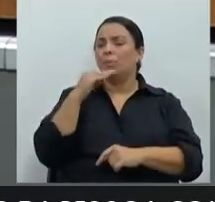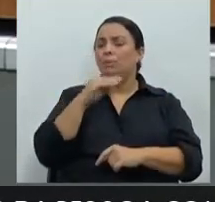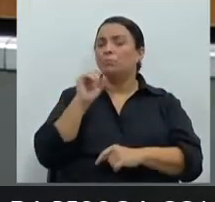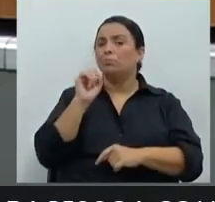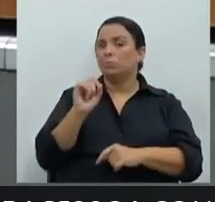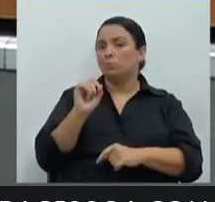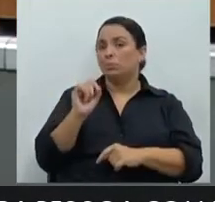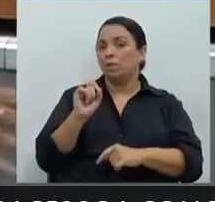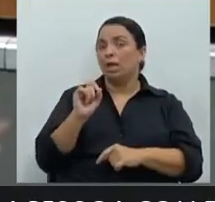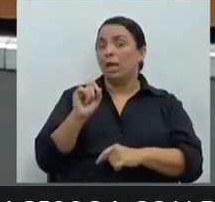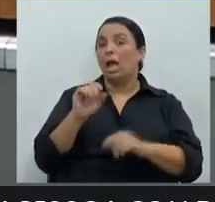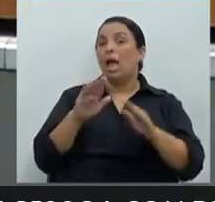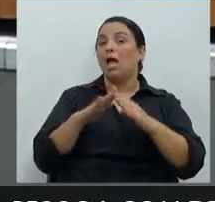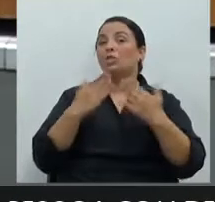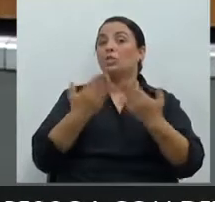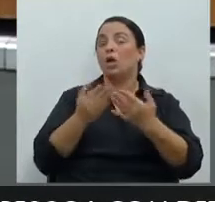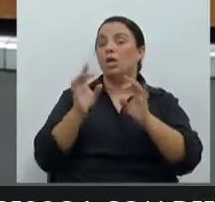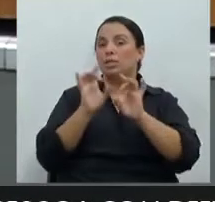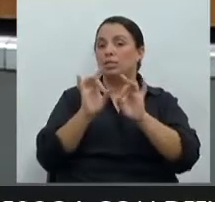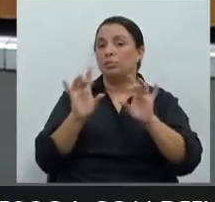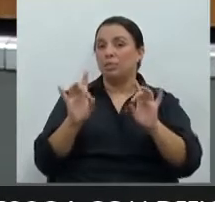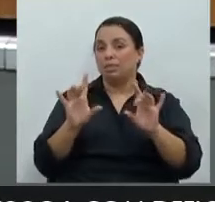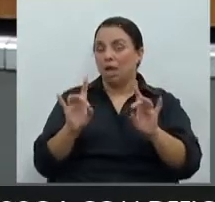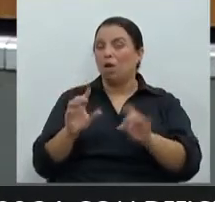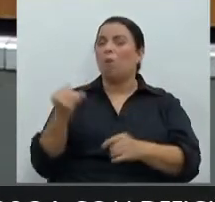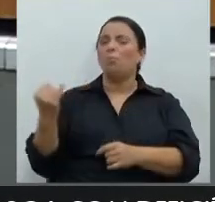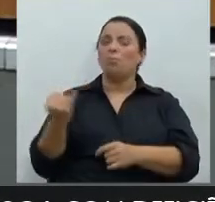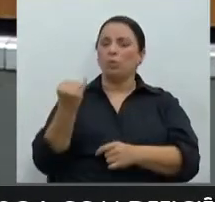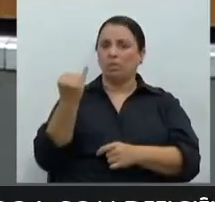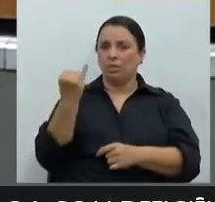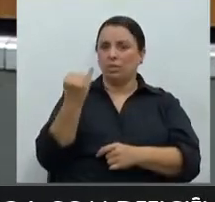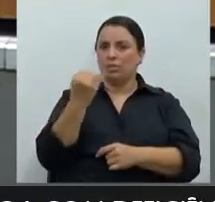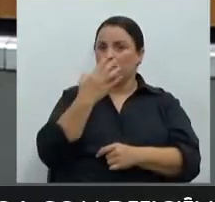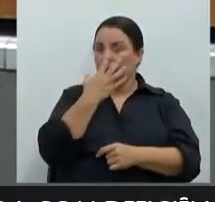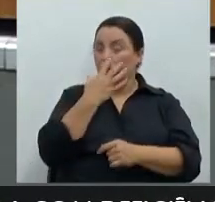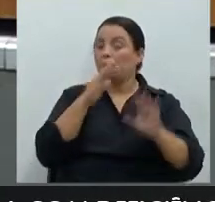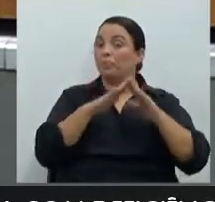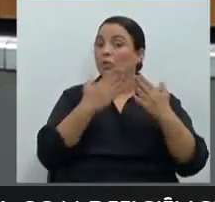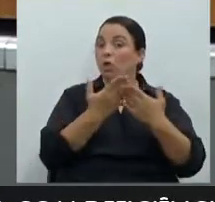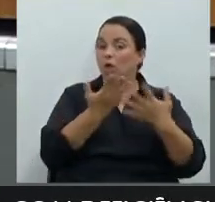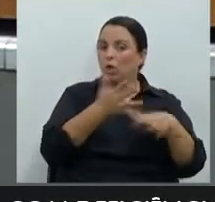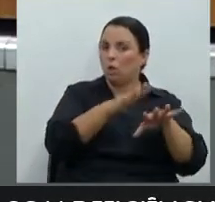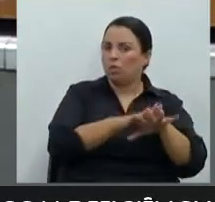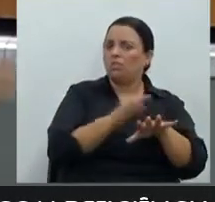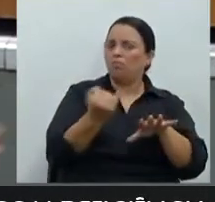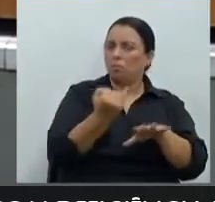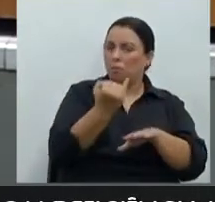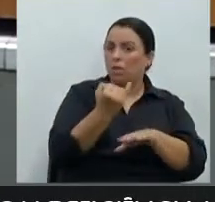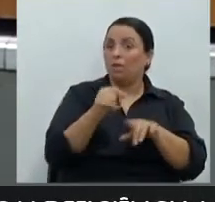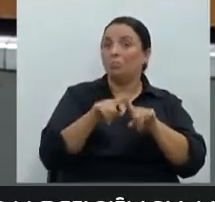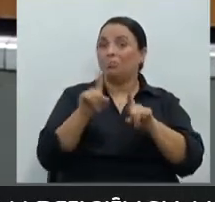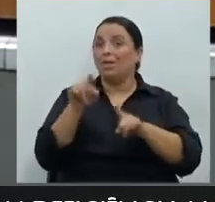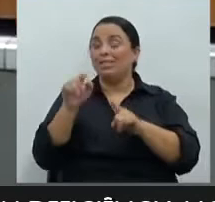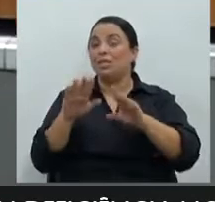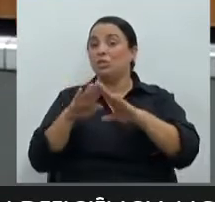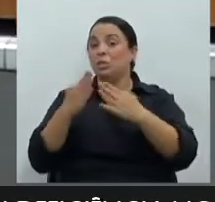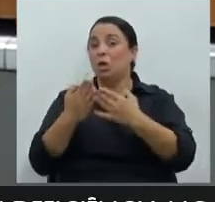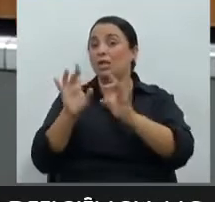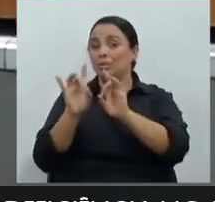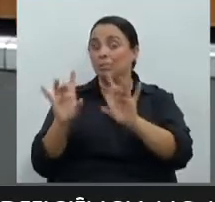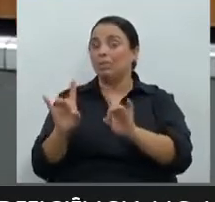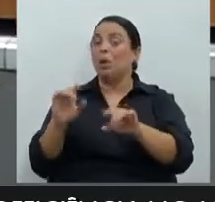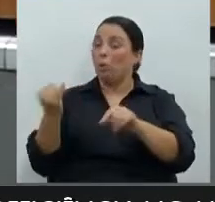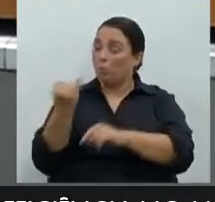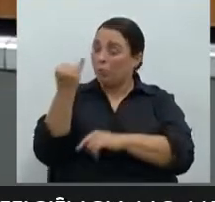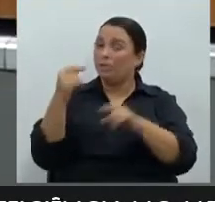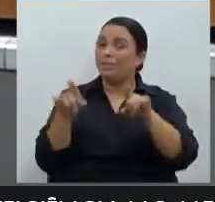escola especial. Ocorre que a profissionalização, né, essa